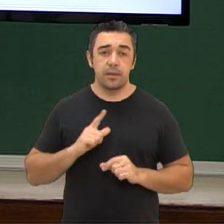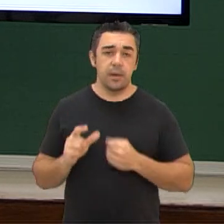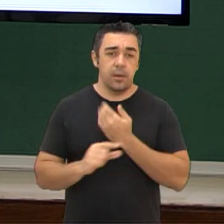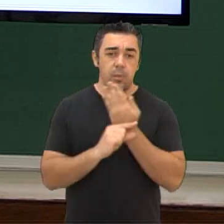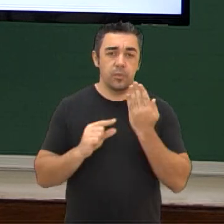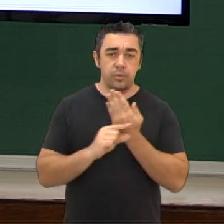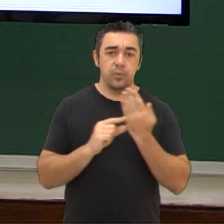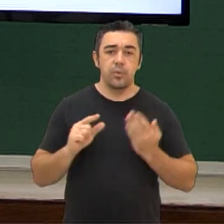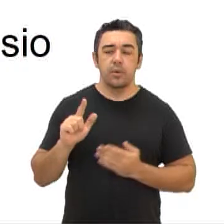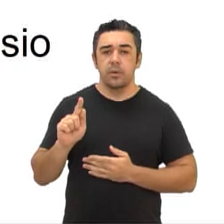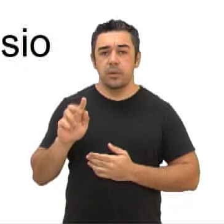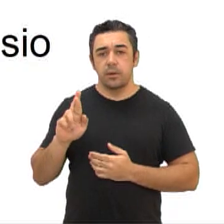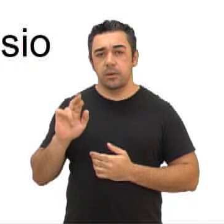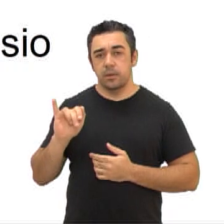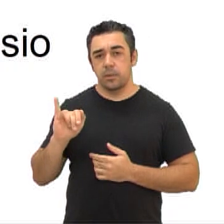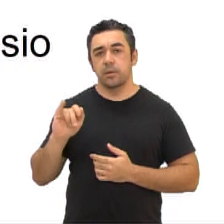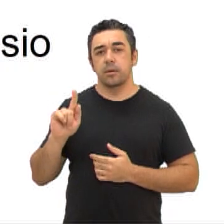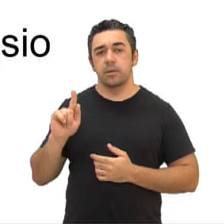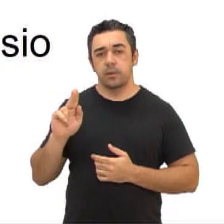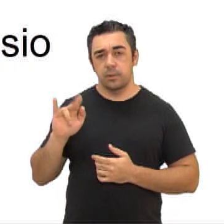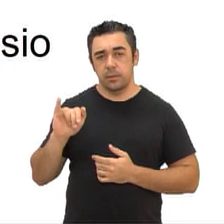né? Eu utilizo